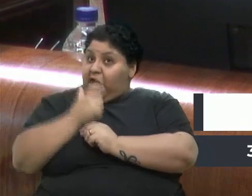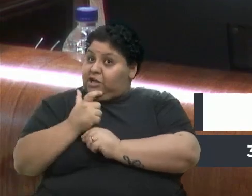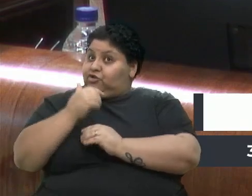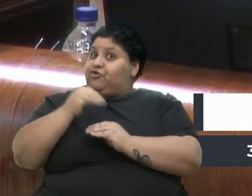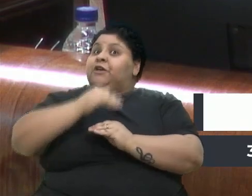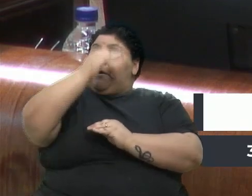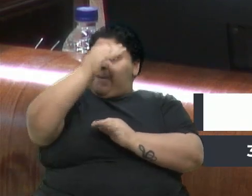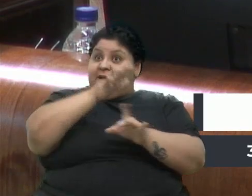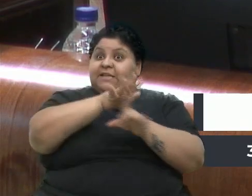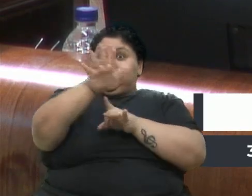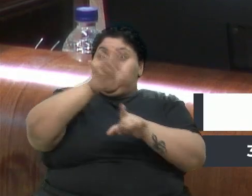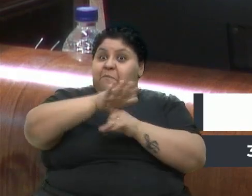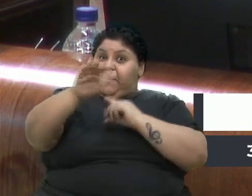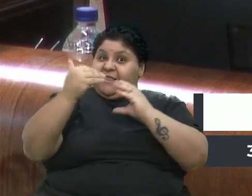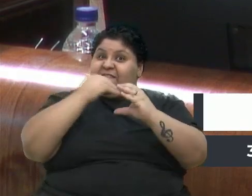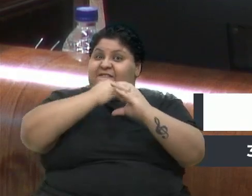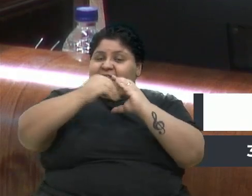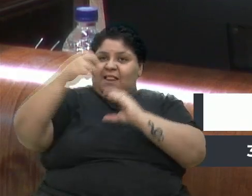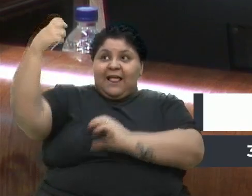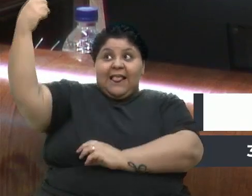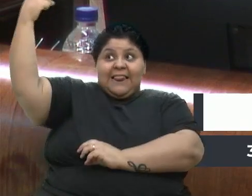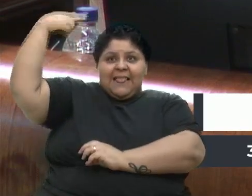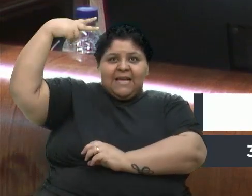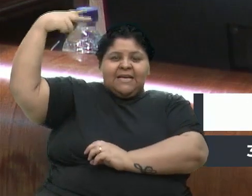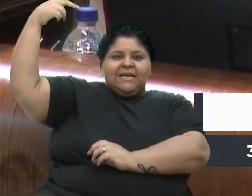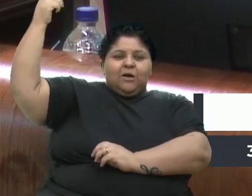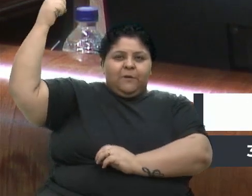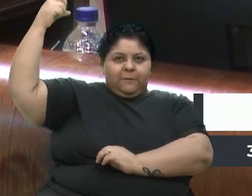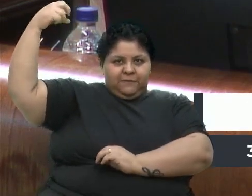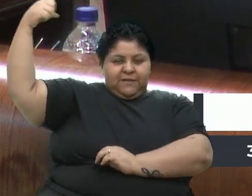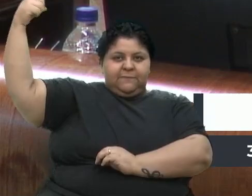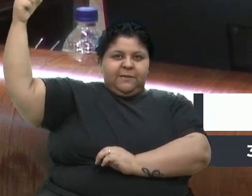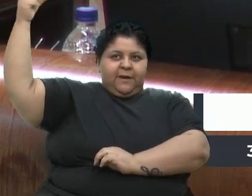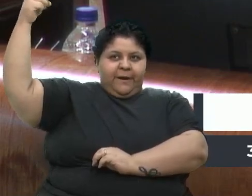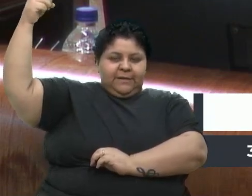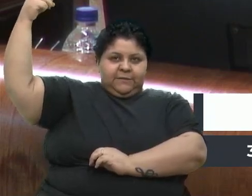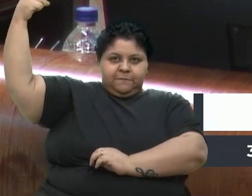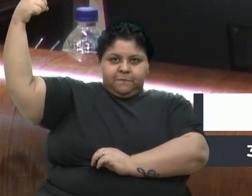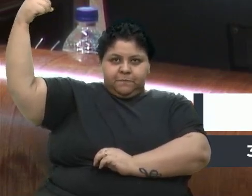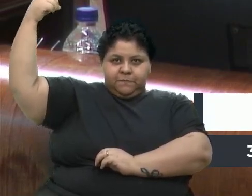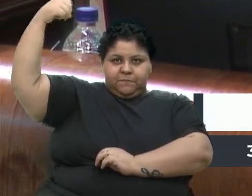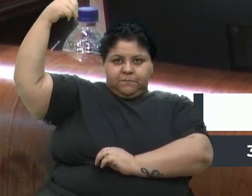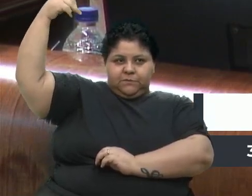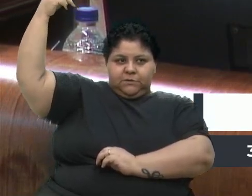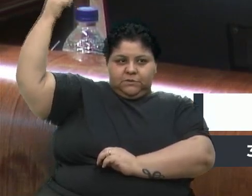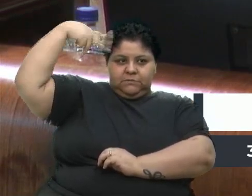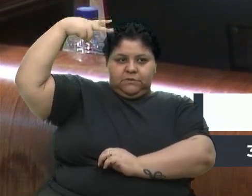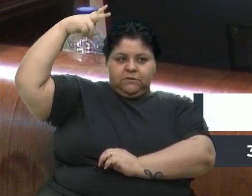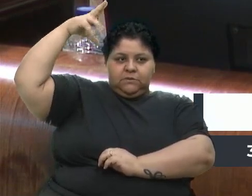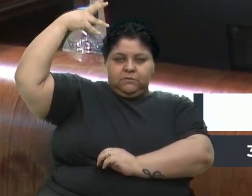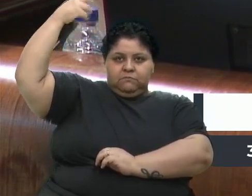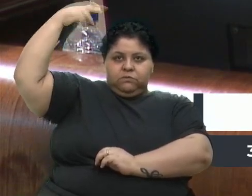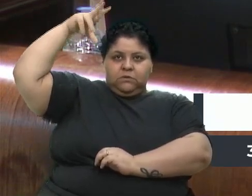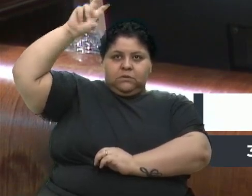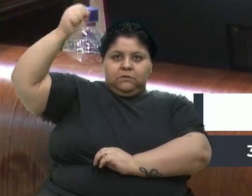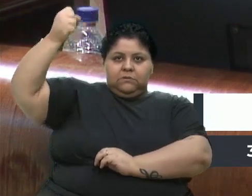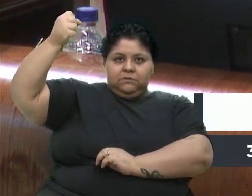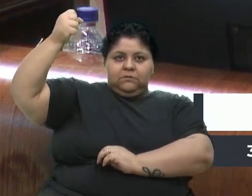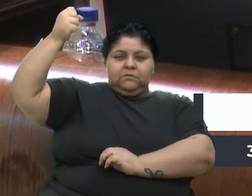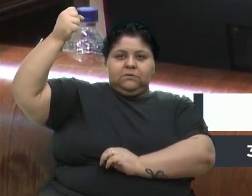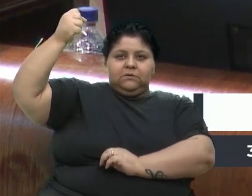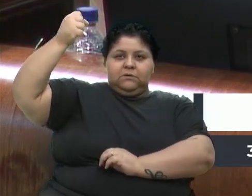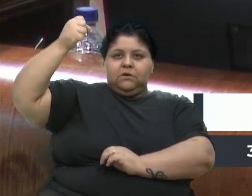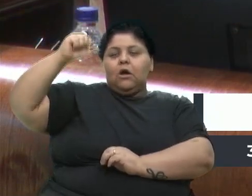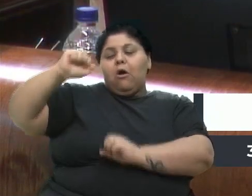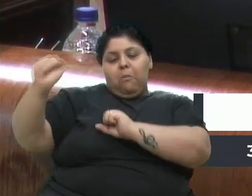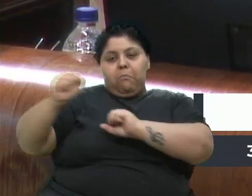queimada, e com todo esse sistema de tecnologia que não vai nem precisar mais sequer fazer um 156, que é o